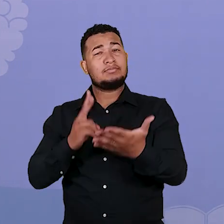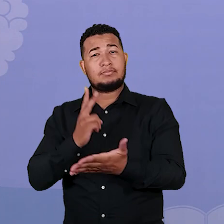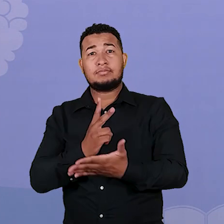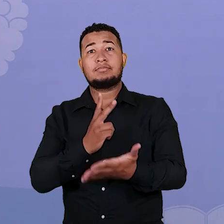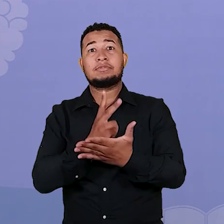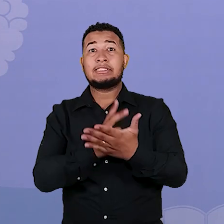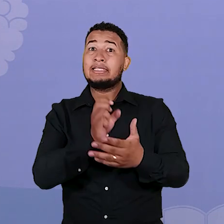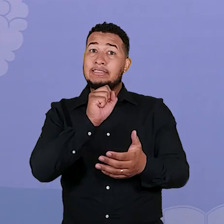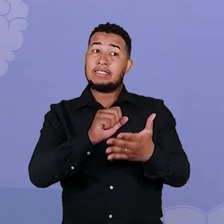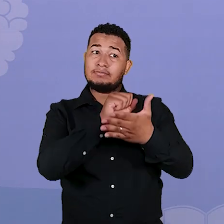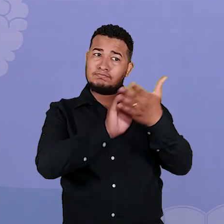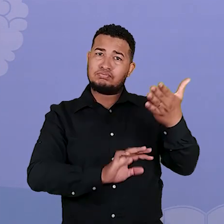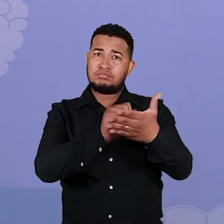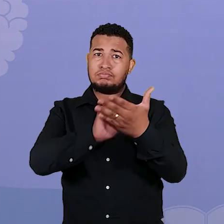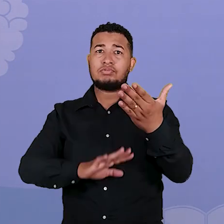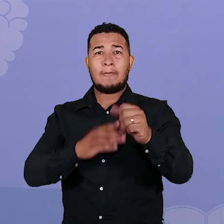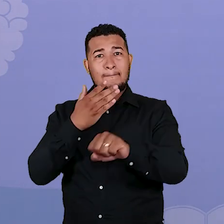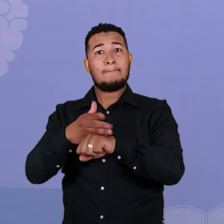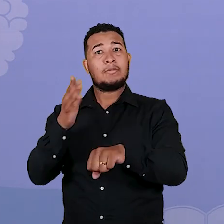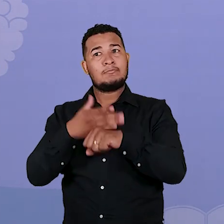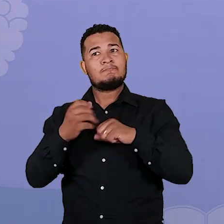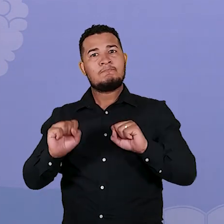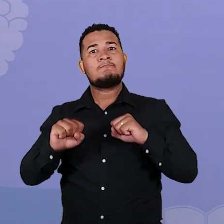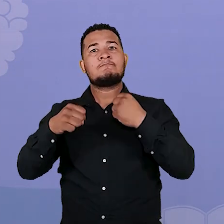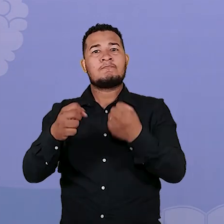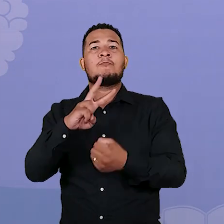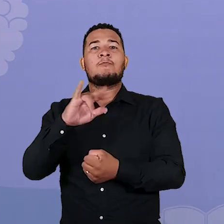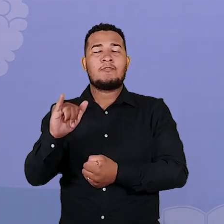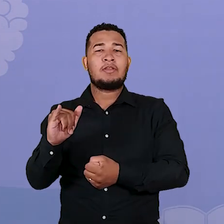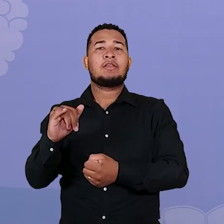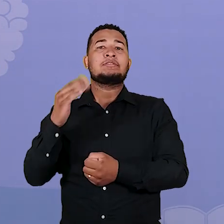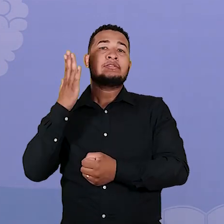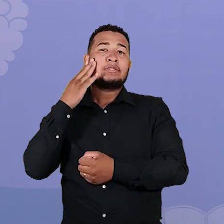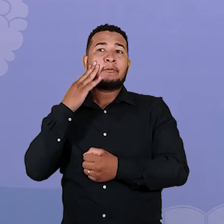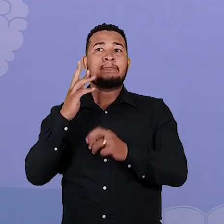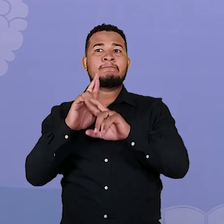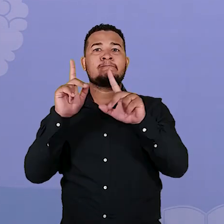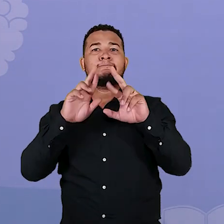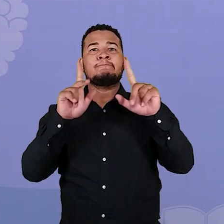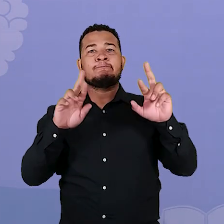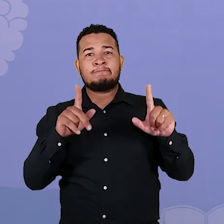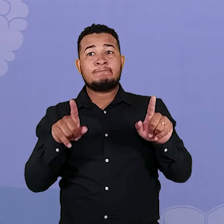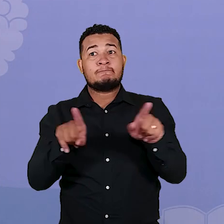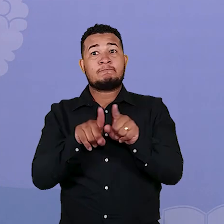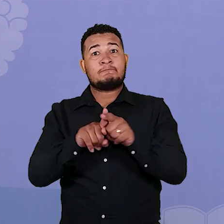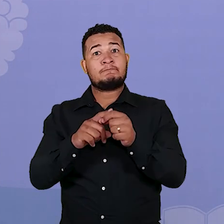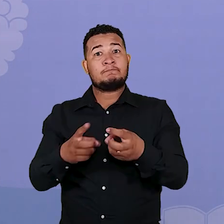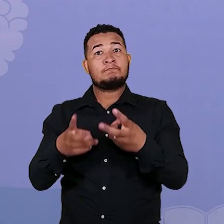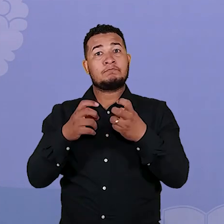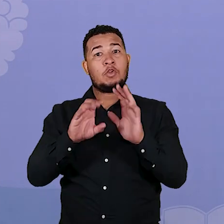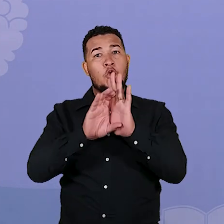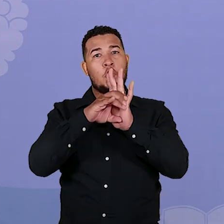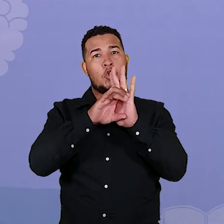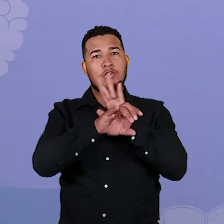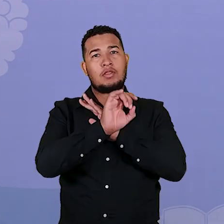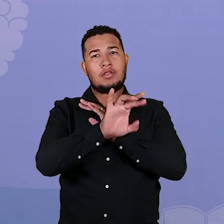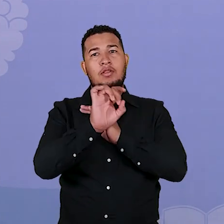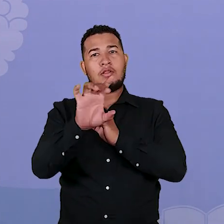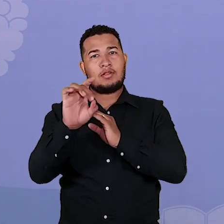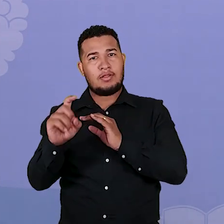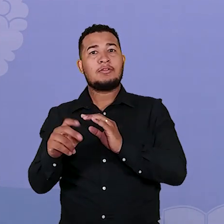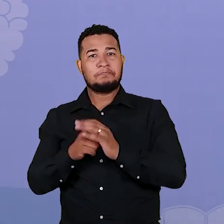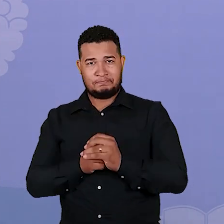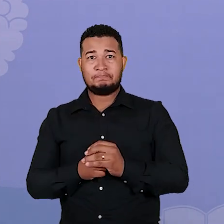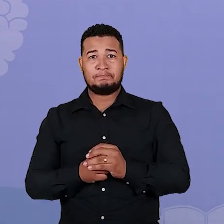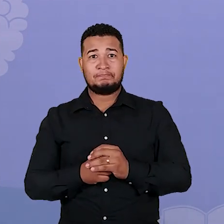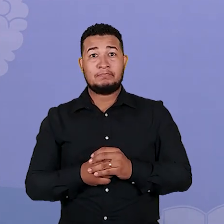façam exercícios, gente. Só fazendo exercícios a gente vai praticar, a gente vai ver situações diferentes e vamos identificar ali cada